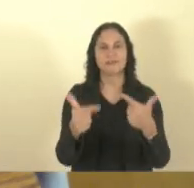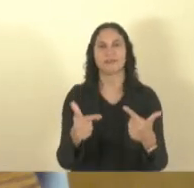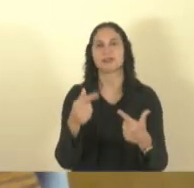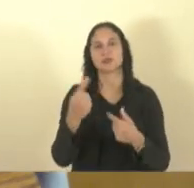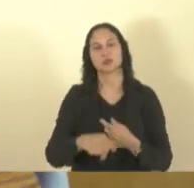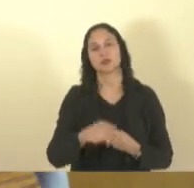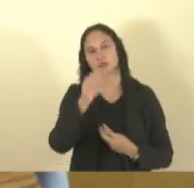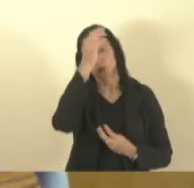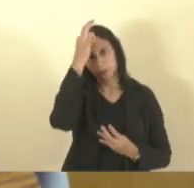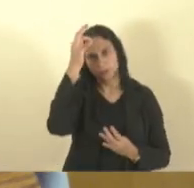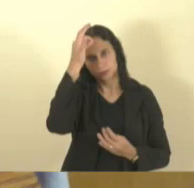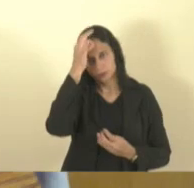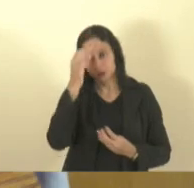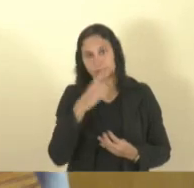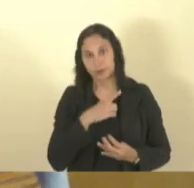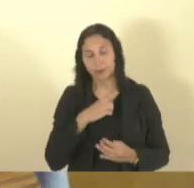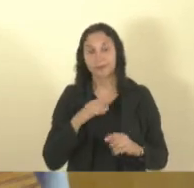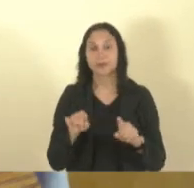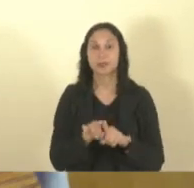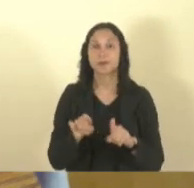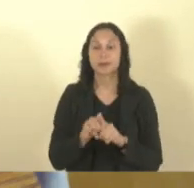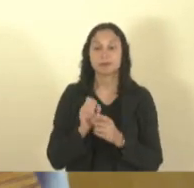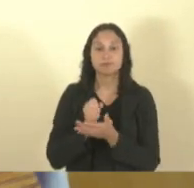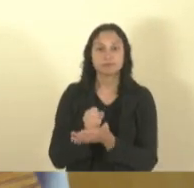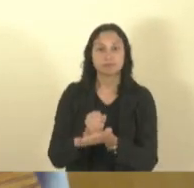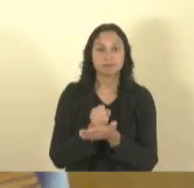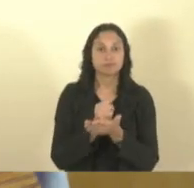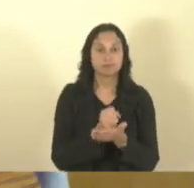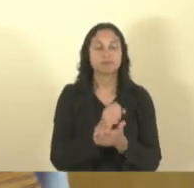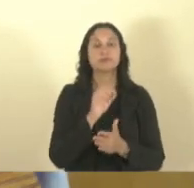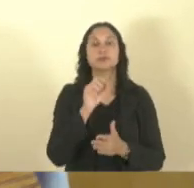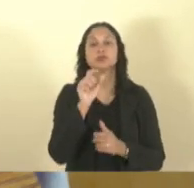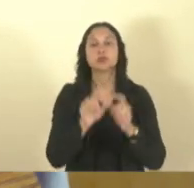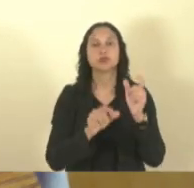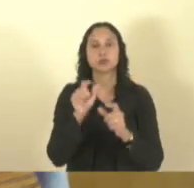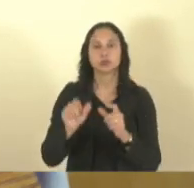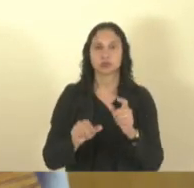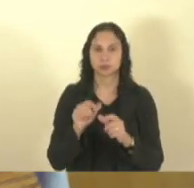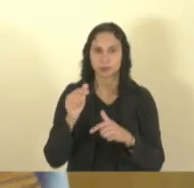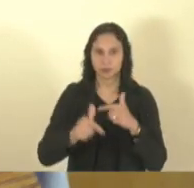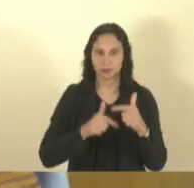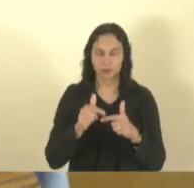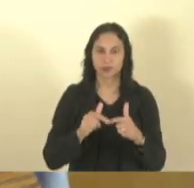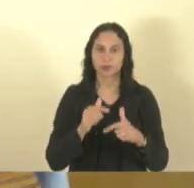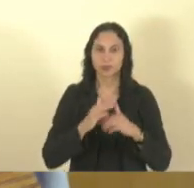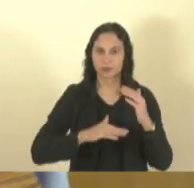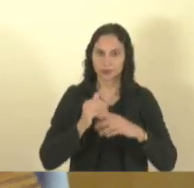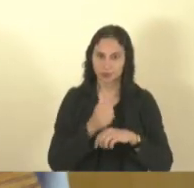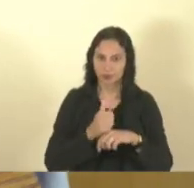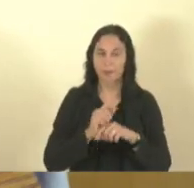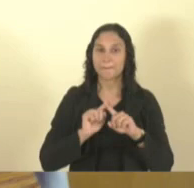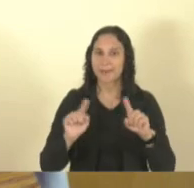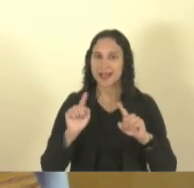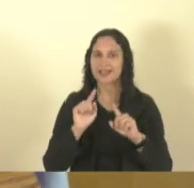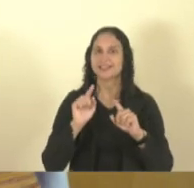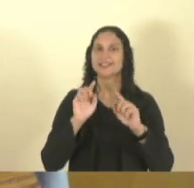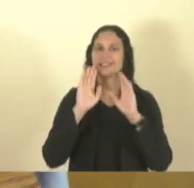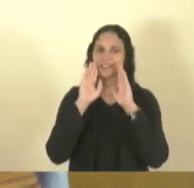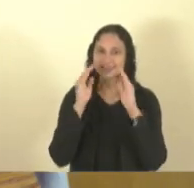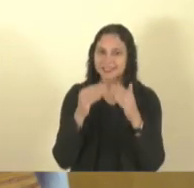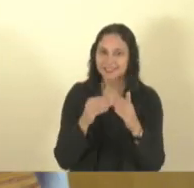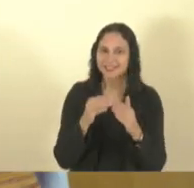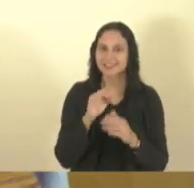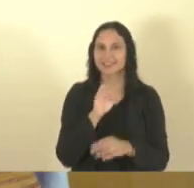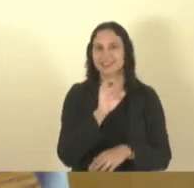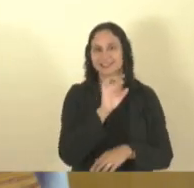nosso estado e a contribuição de todas as carreiras, mas em especial, Vitor, Patrick, o trabalho de